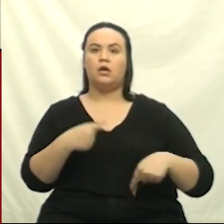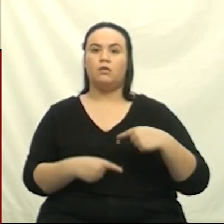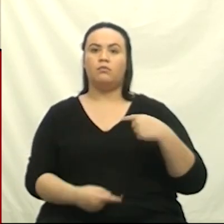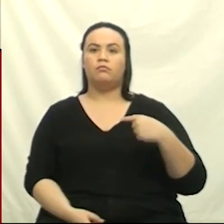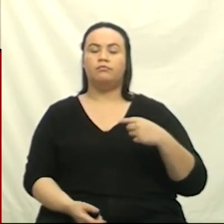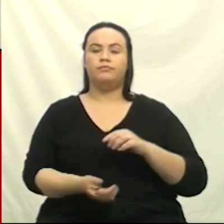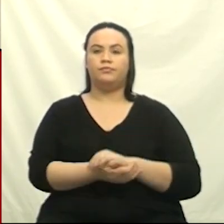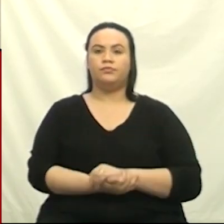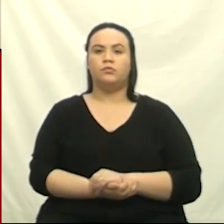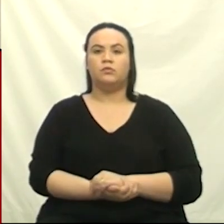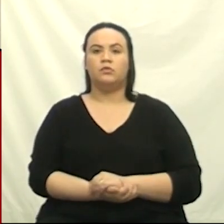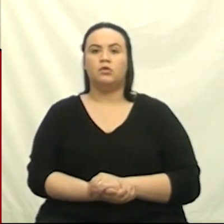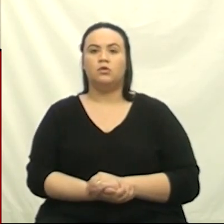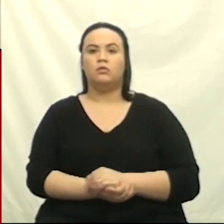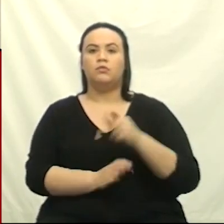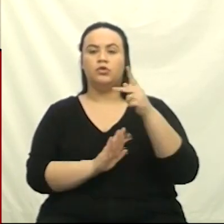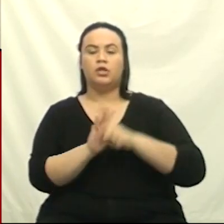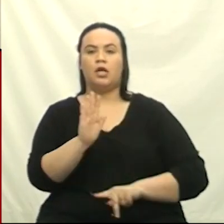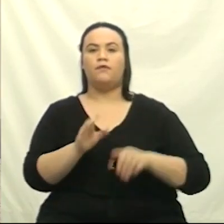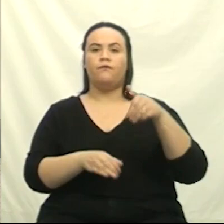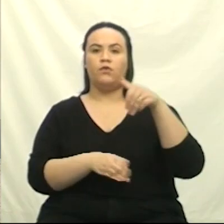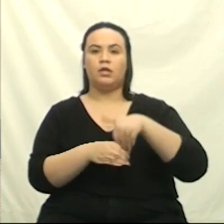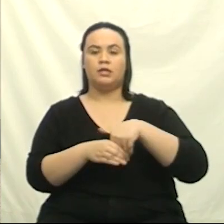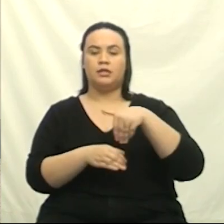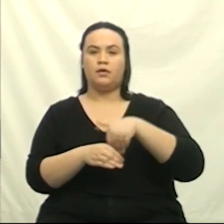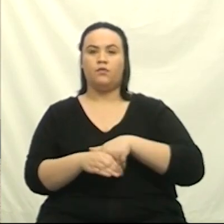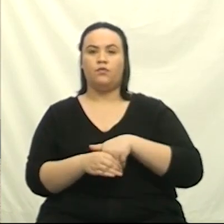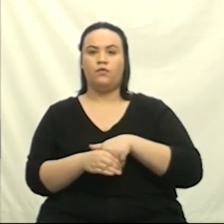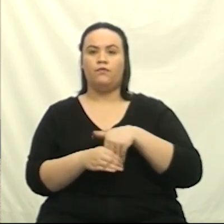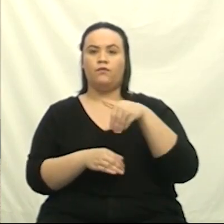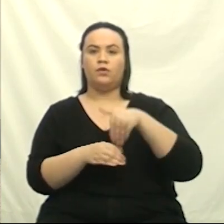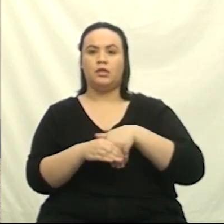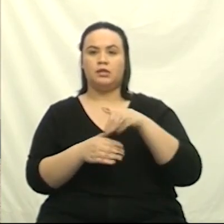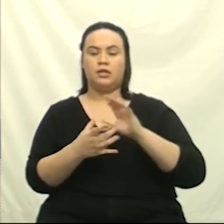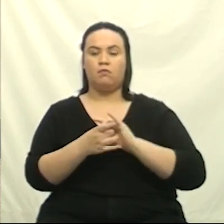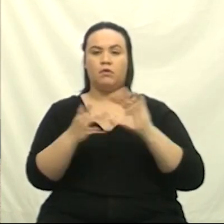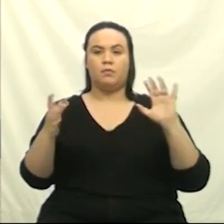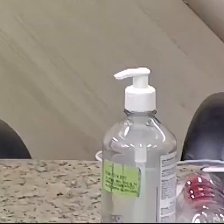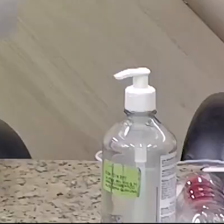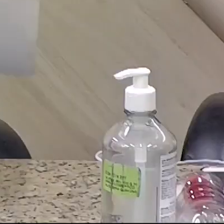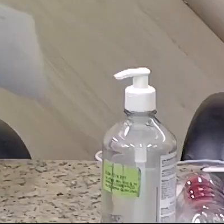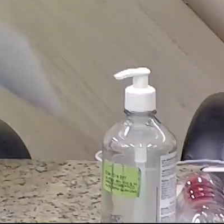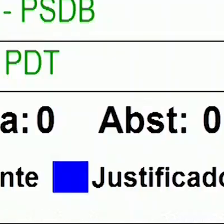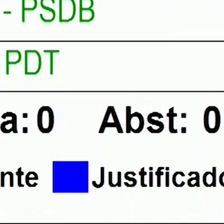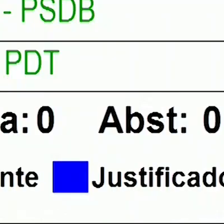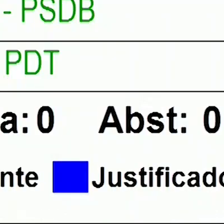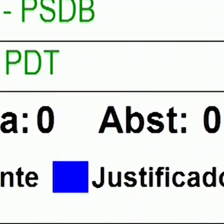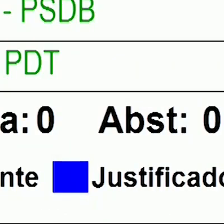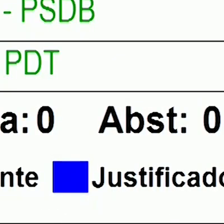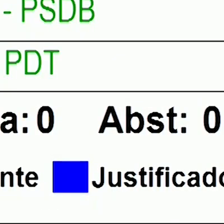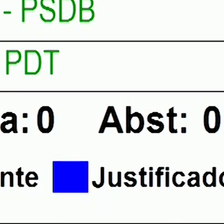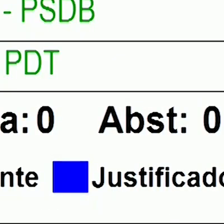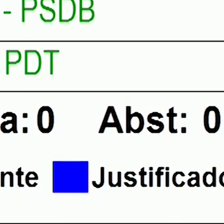não havendo quem queira discutir o projeto está em votação votação liberada